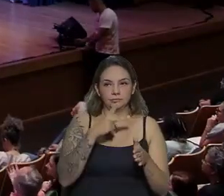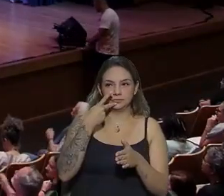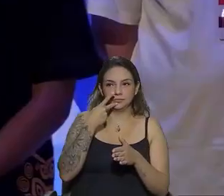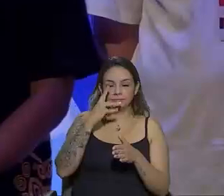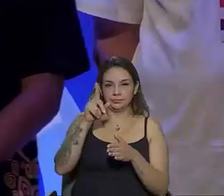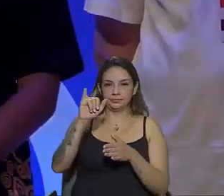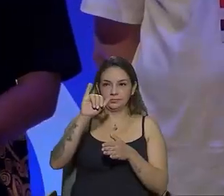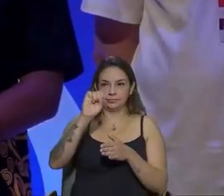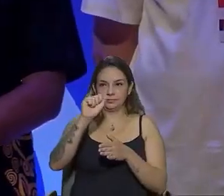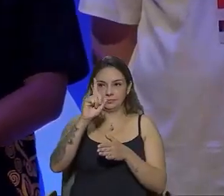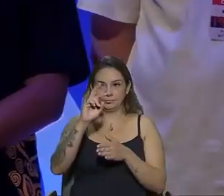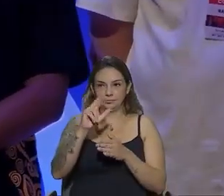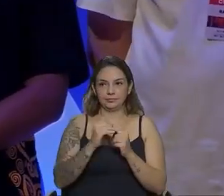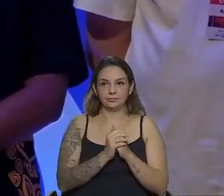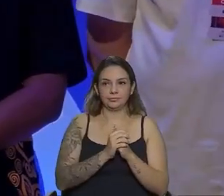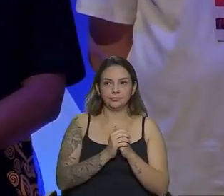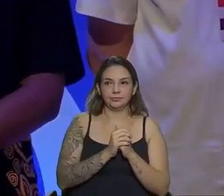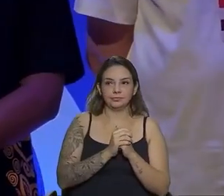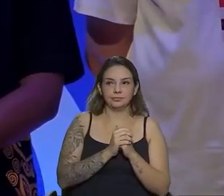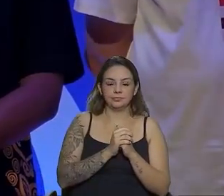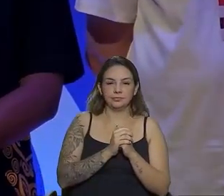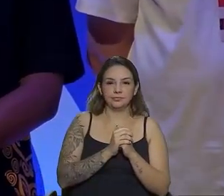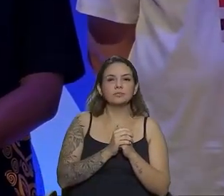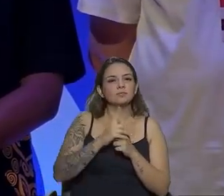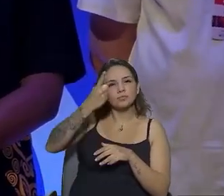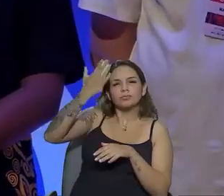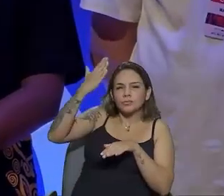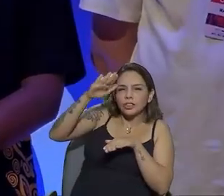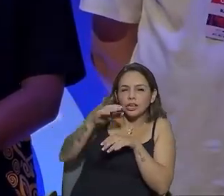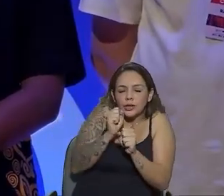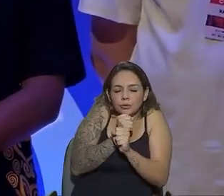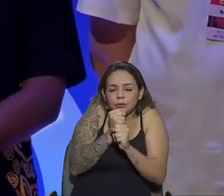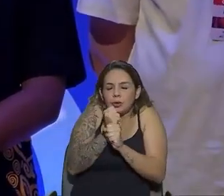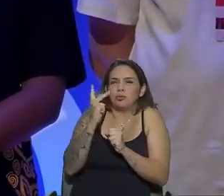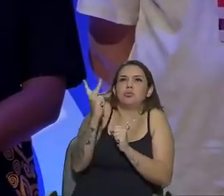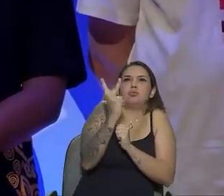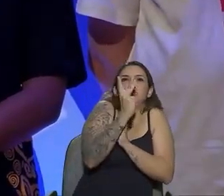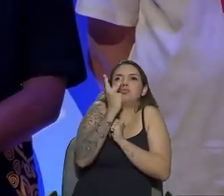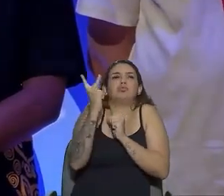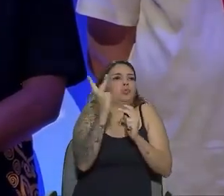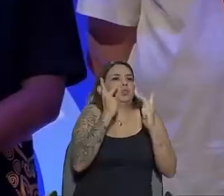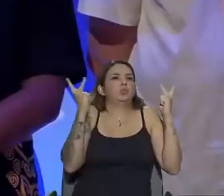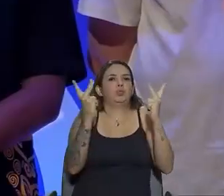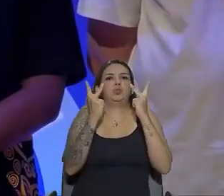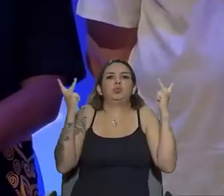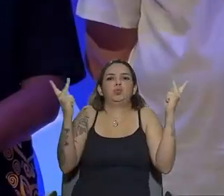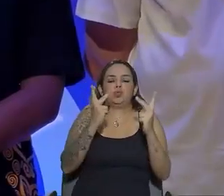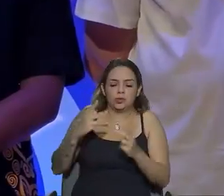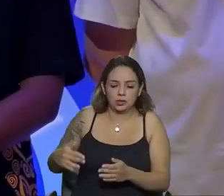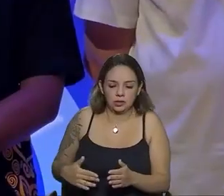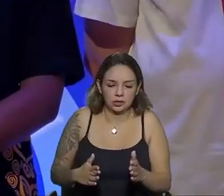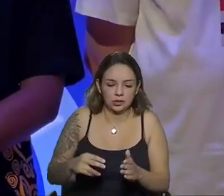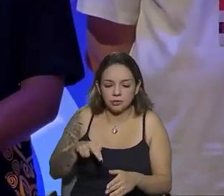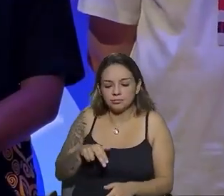final, todos os vencedores se reúnem no palco junto com os convidados para tirarem uma foto. No canto inferior direito do vídeo em questão estão